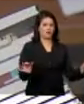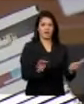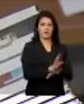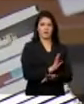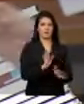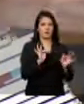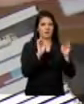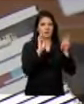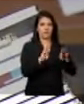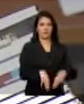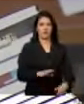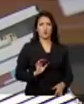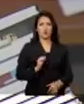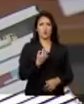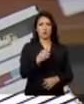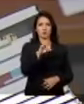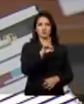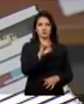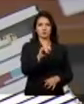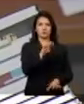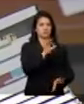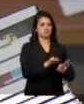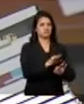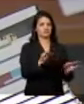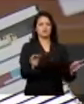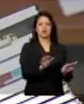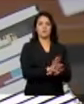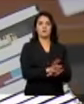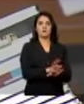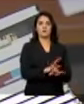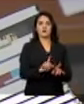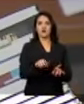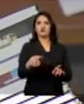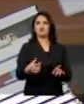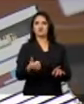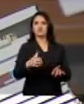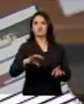do semestre judiciário, a